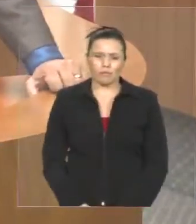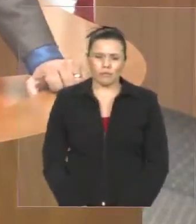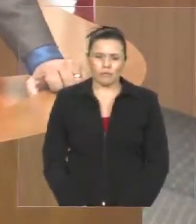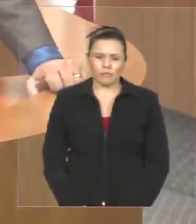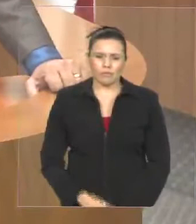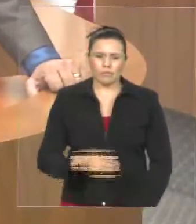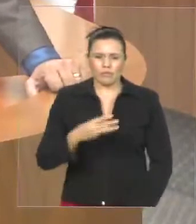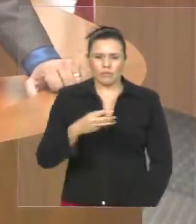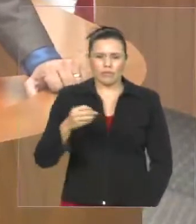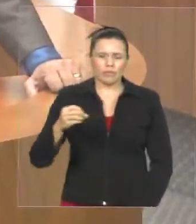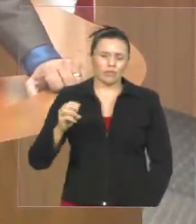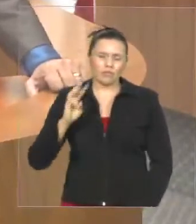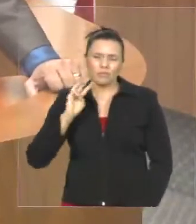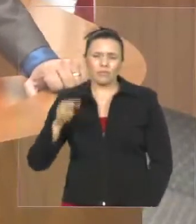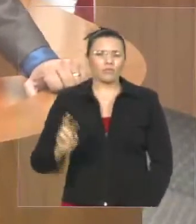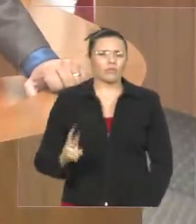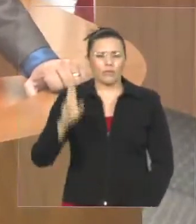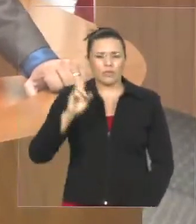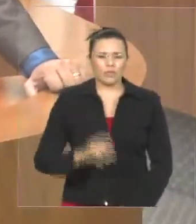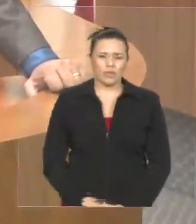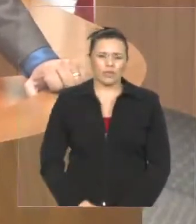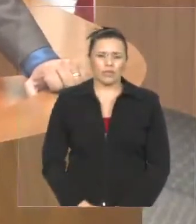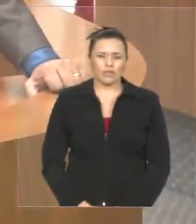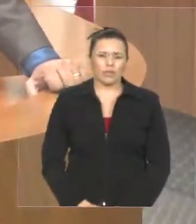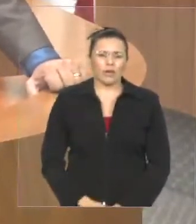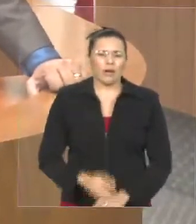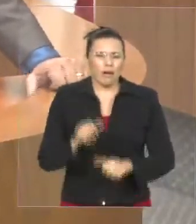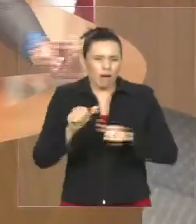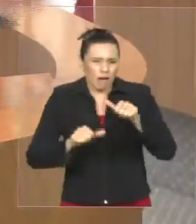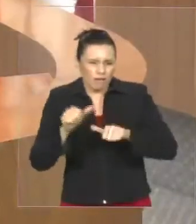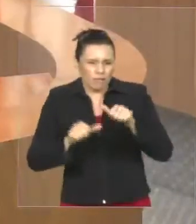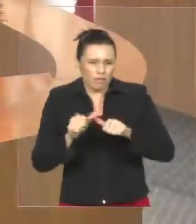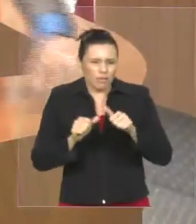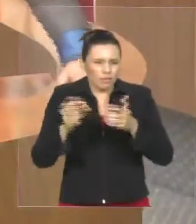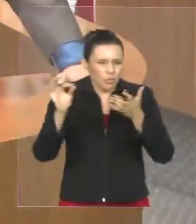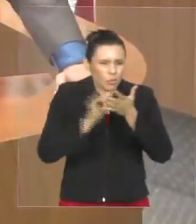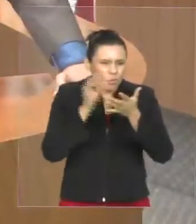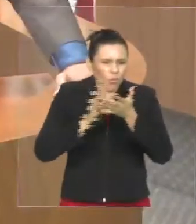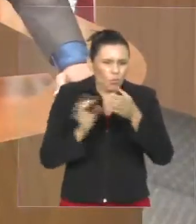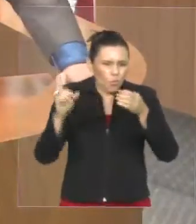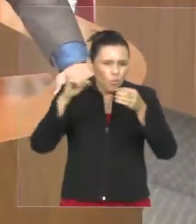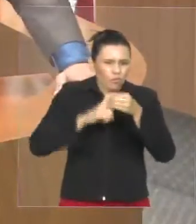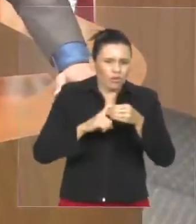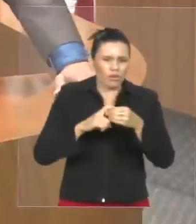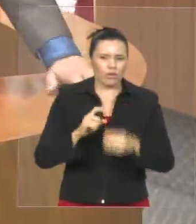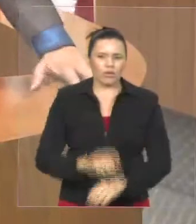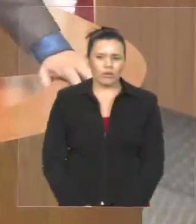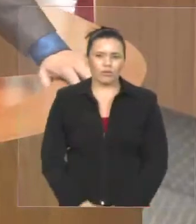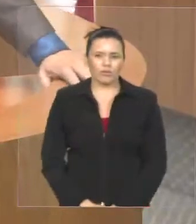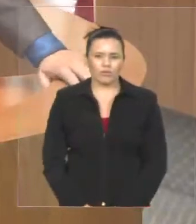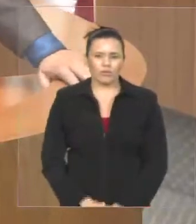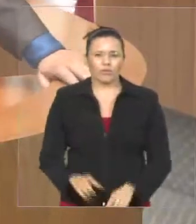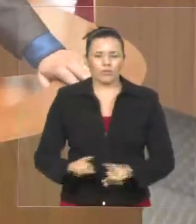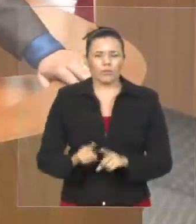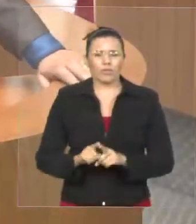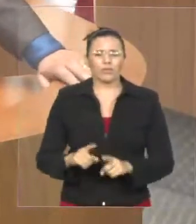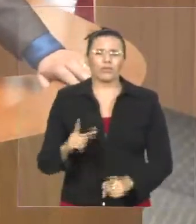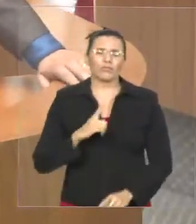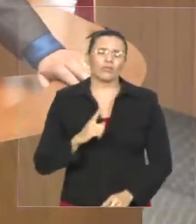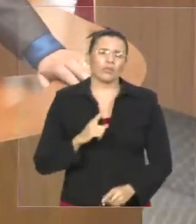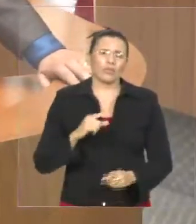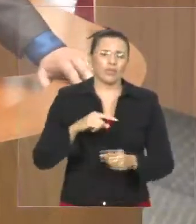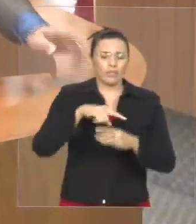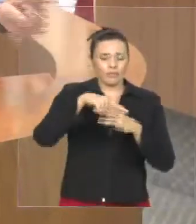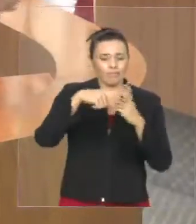de contratos, fazendo revisão de contratos, fundiu várias secretarias, três secretarias do